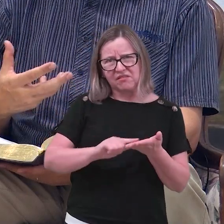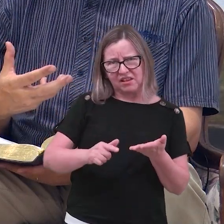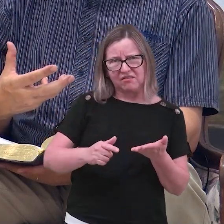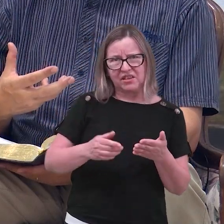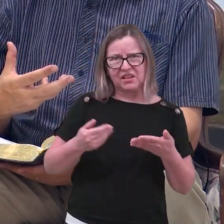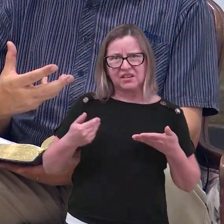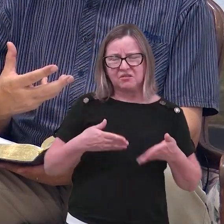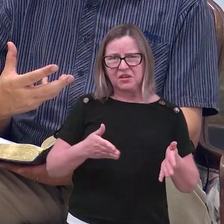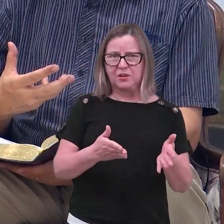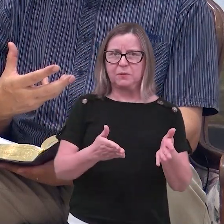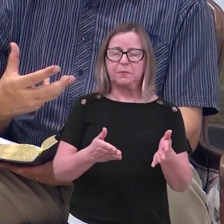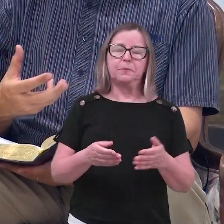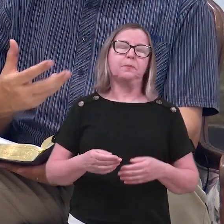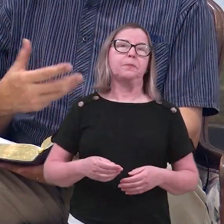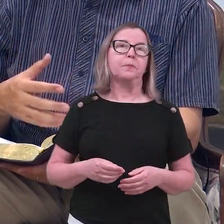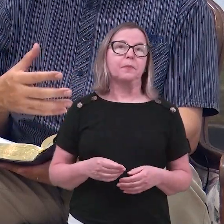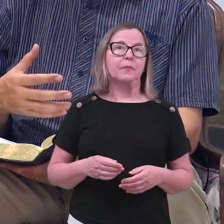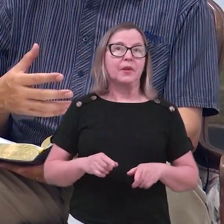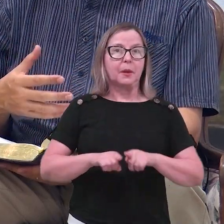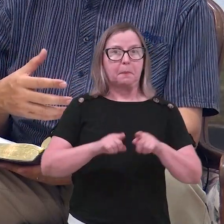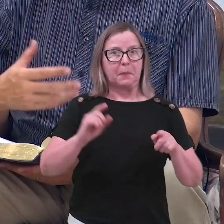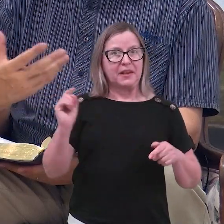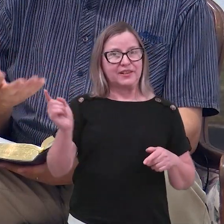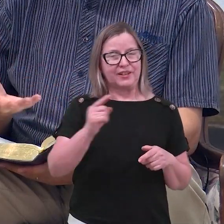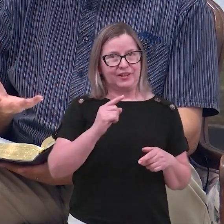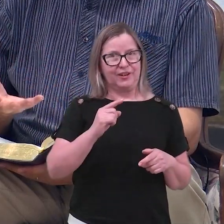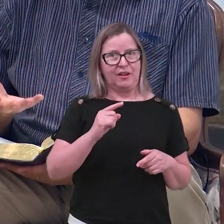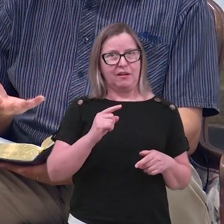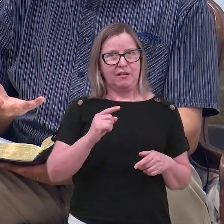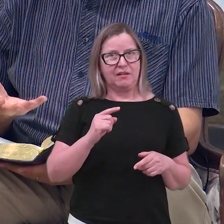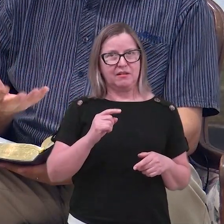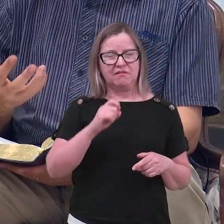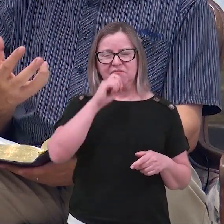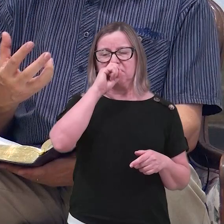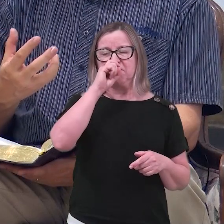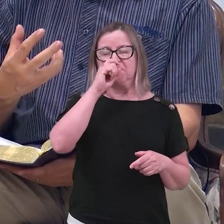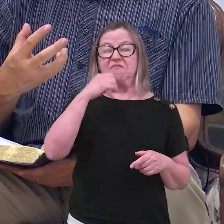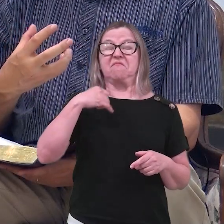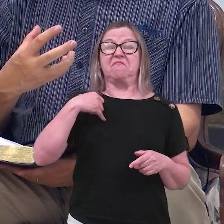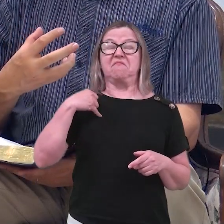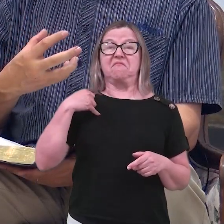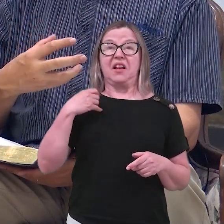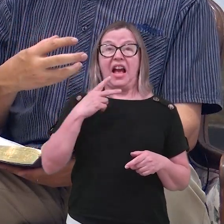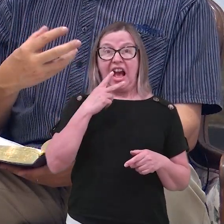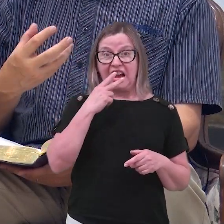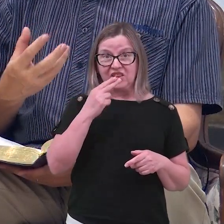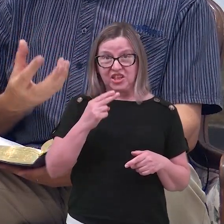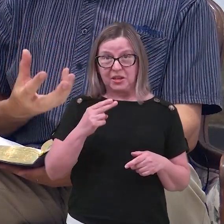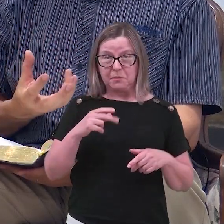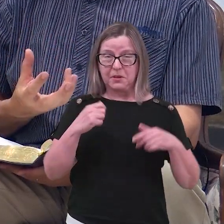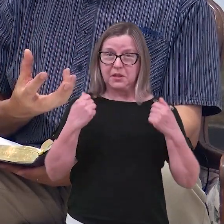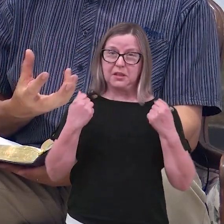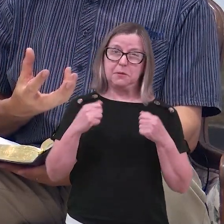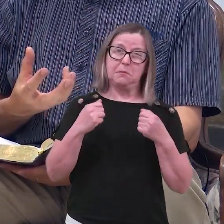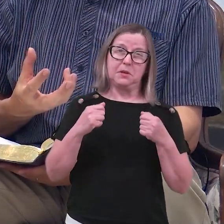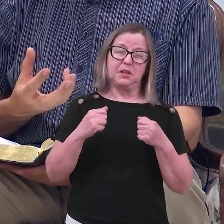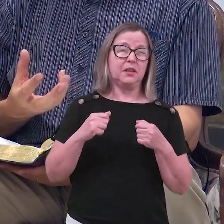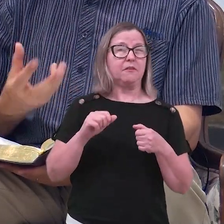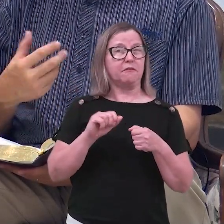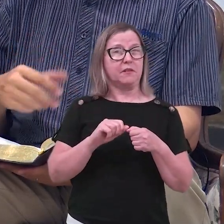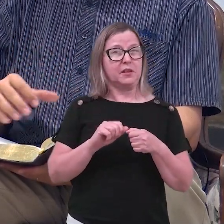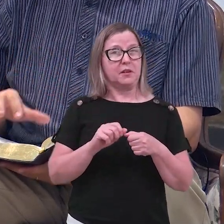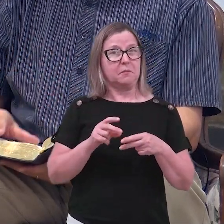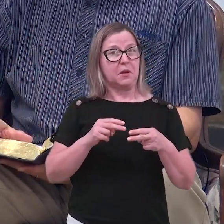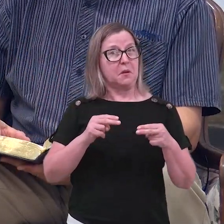petulância e uma arrogância de que nós temos condições de fazer alguma coisa para que Deus, constrangido nessa nossa